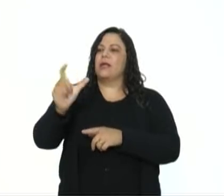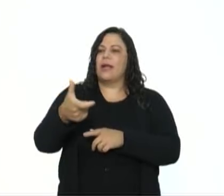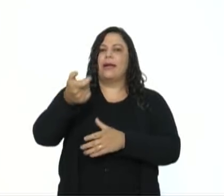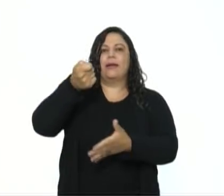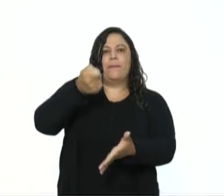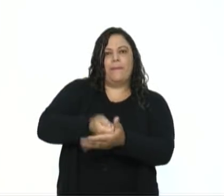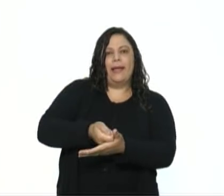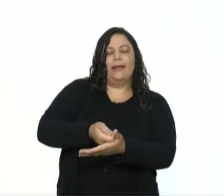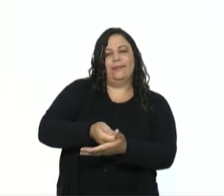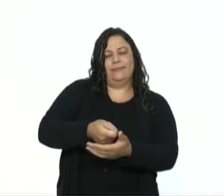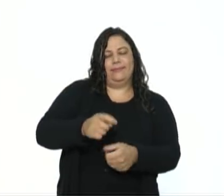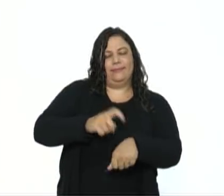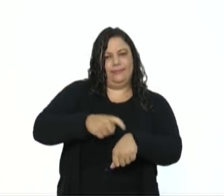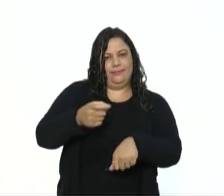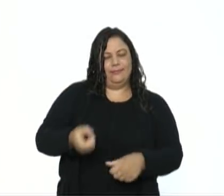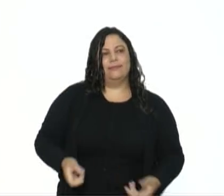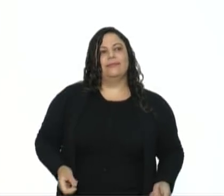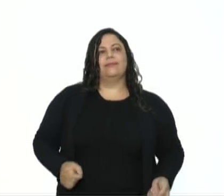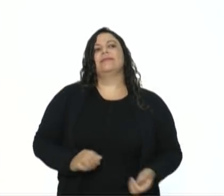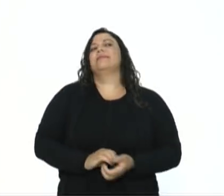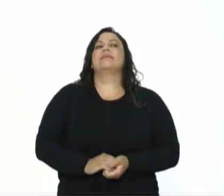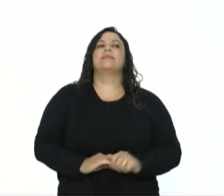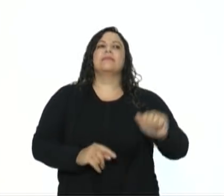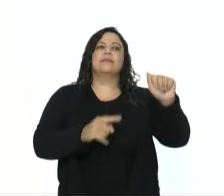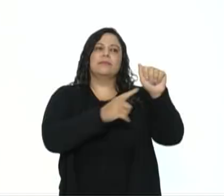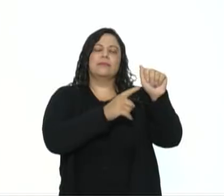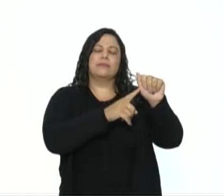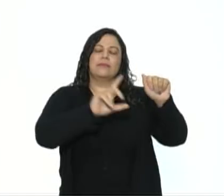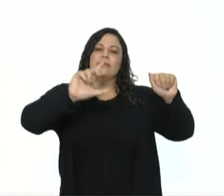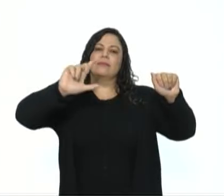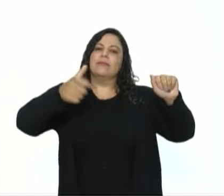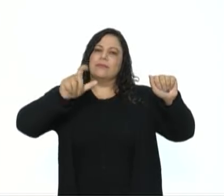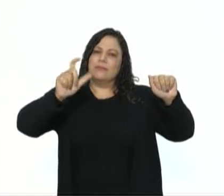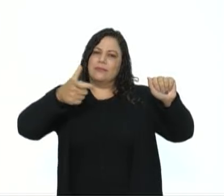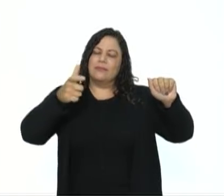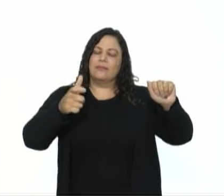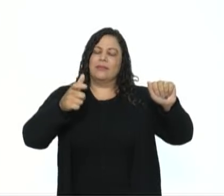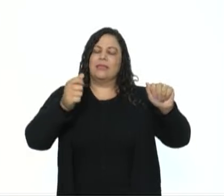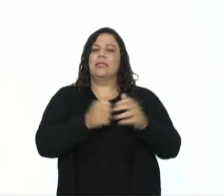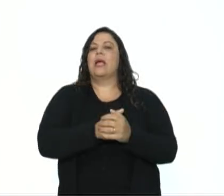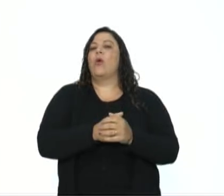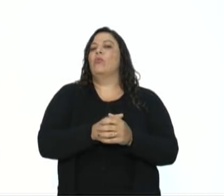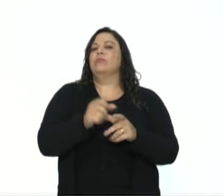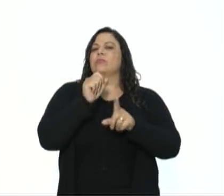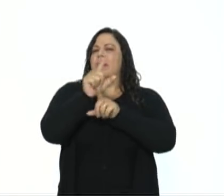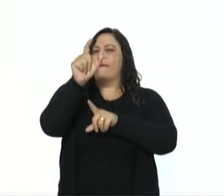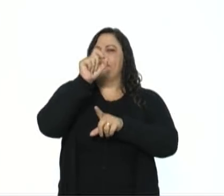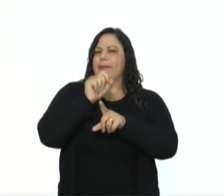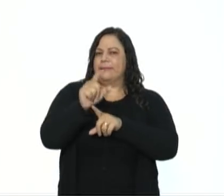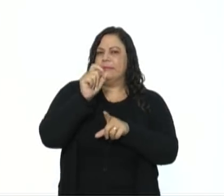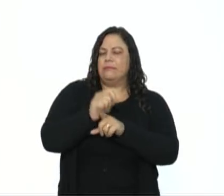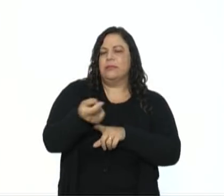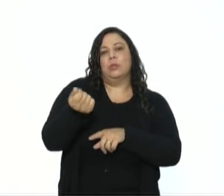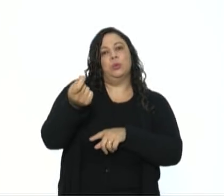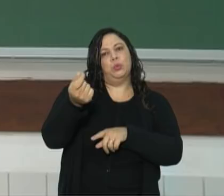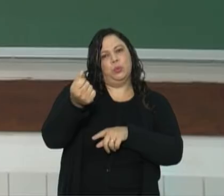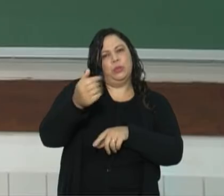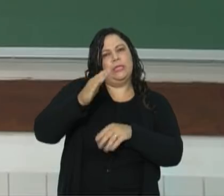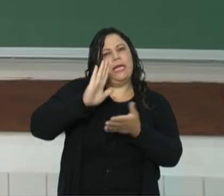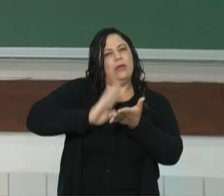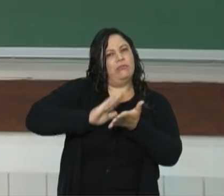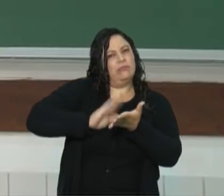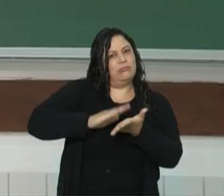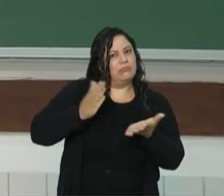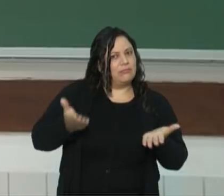alternativa correta. Letra A. Cartão de crédito é dinheiro na mão, como cartão de débito. Isso é